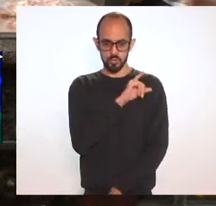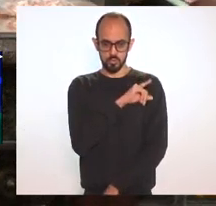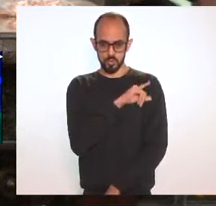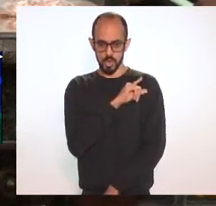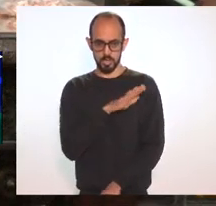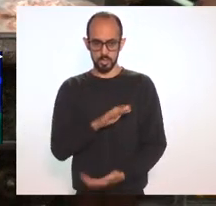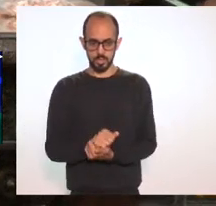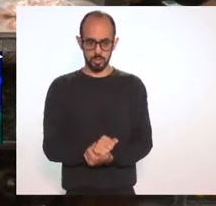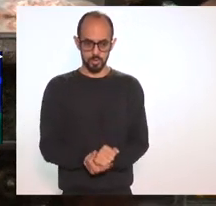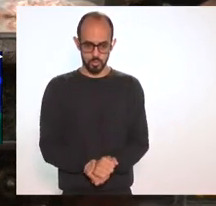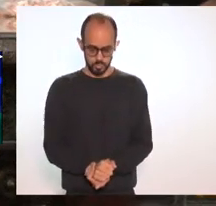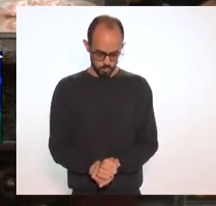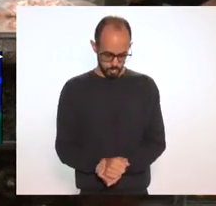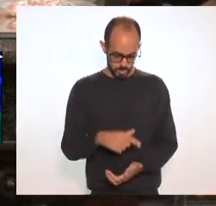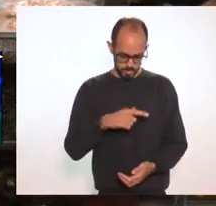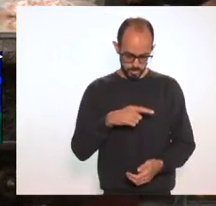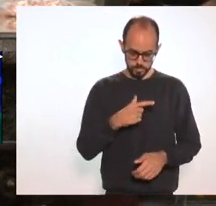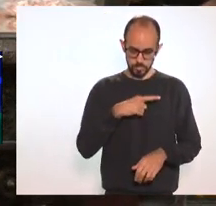3232855/9, matrícula